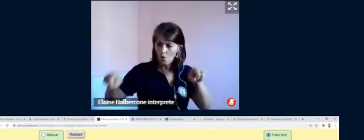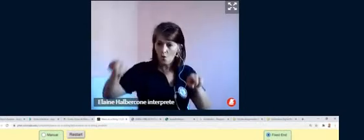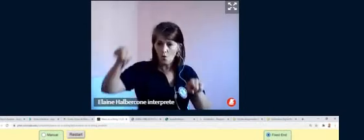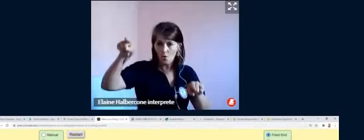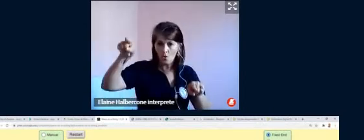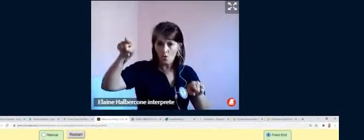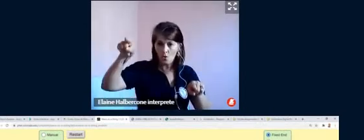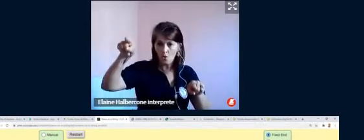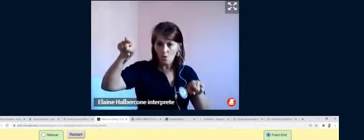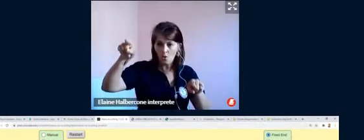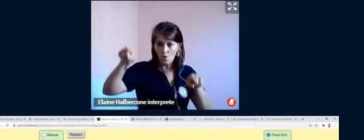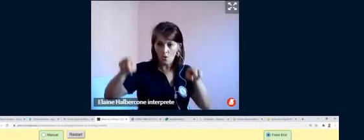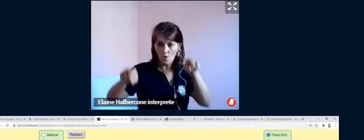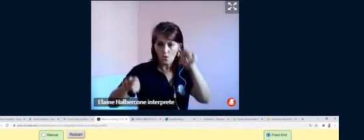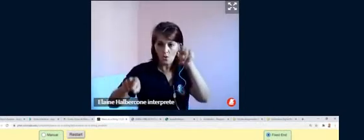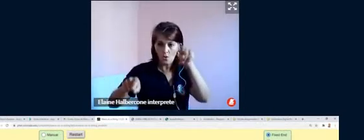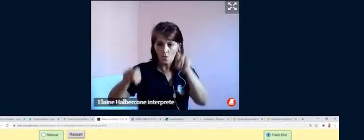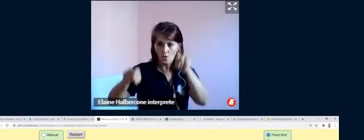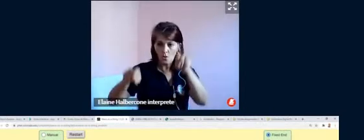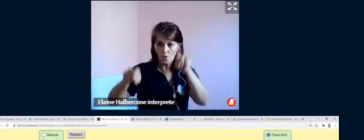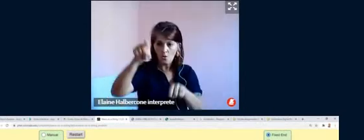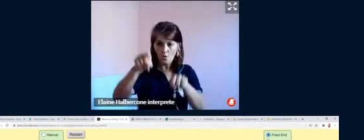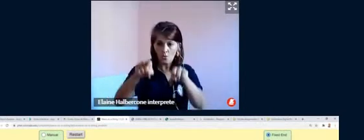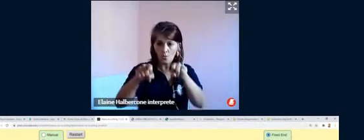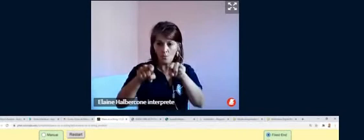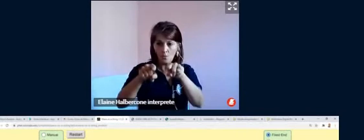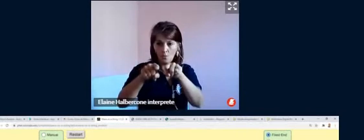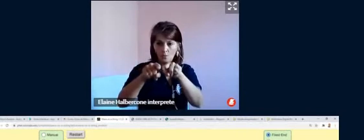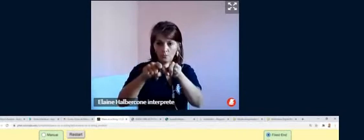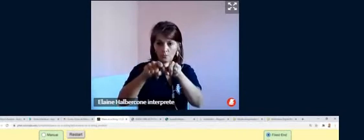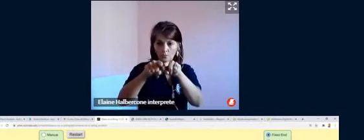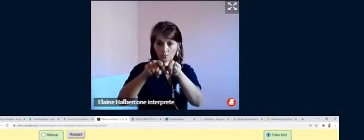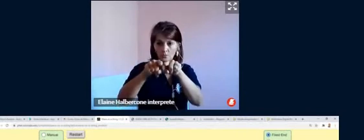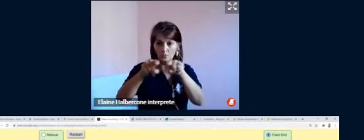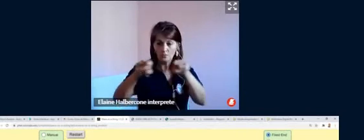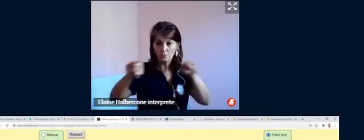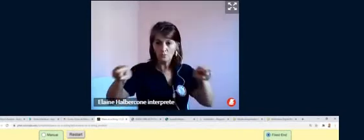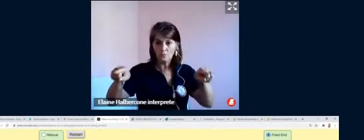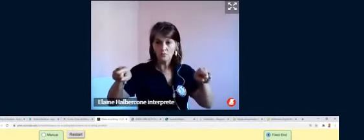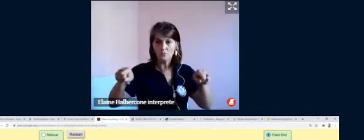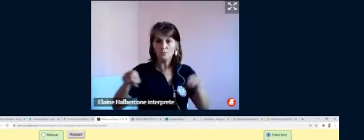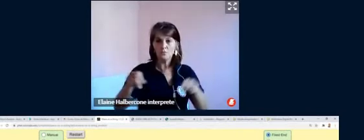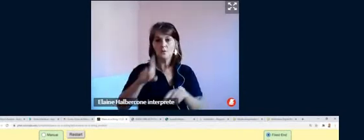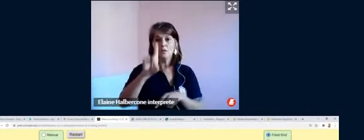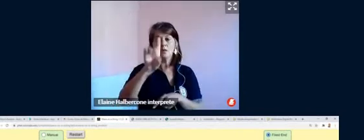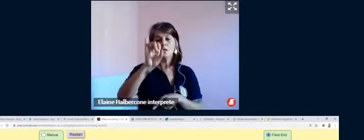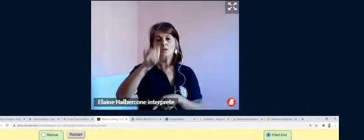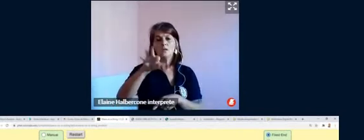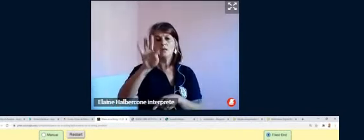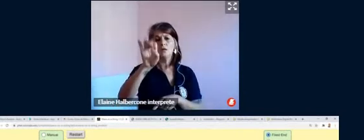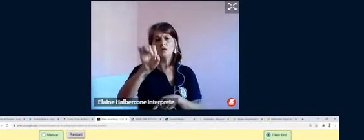ficou reta. A isso nós chamamos de uma interferência destrutiva. Como assim, Paulo,